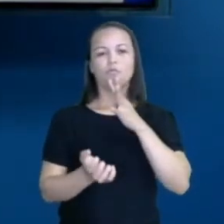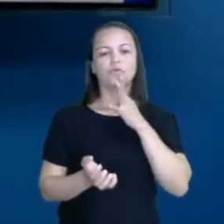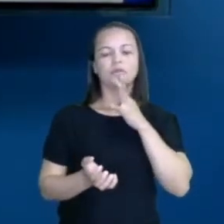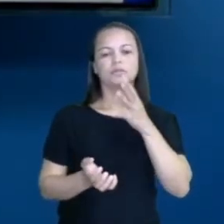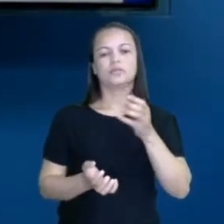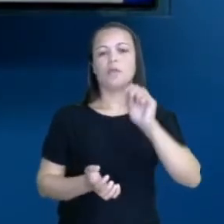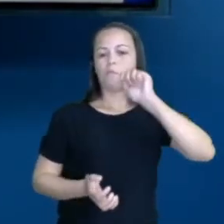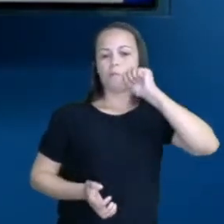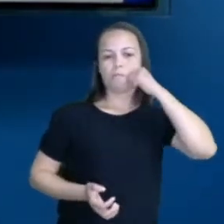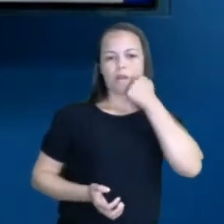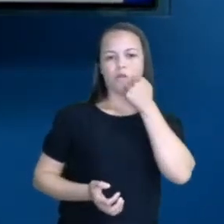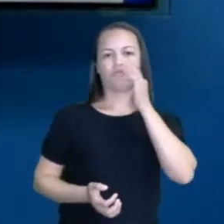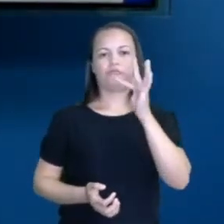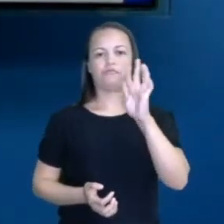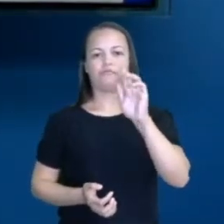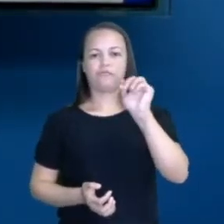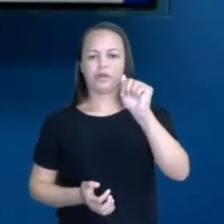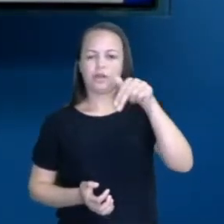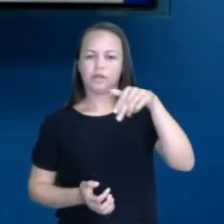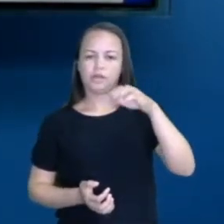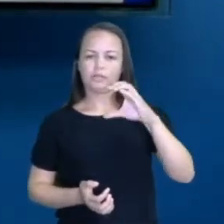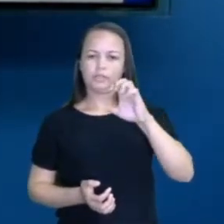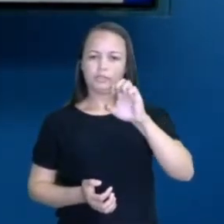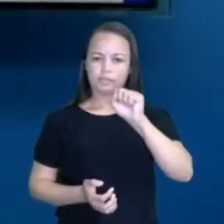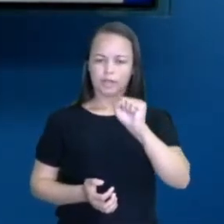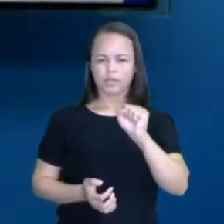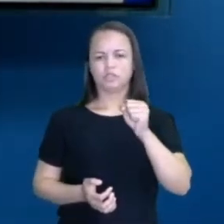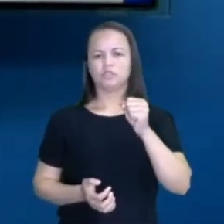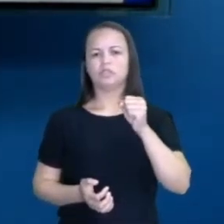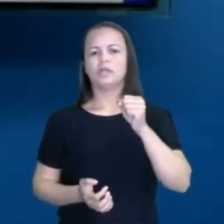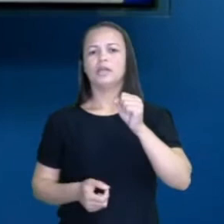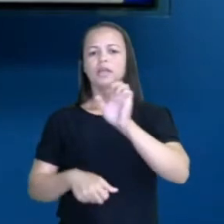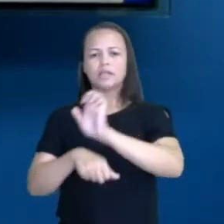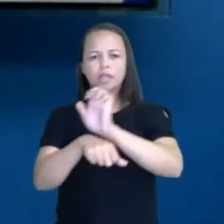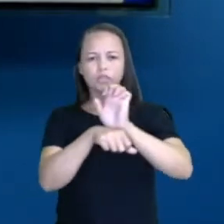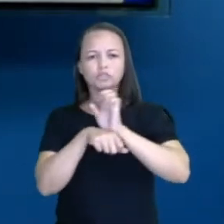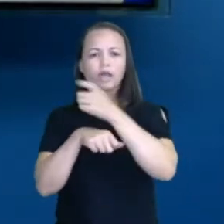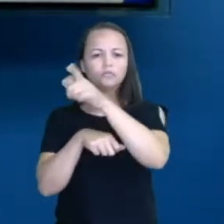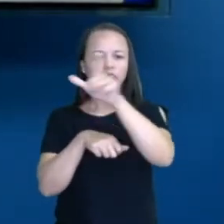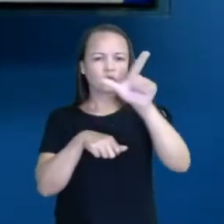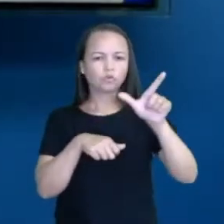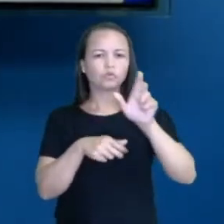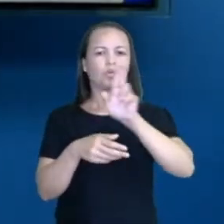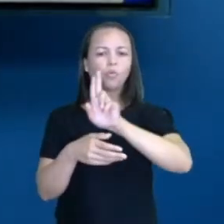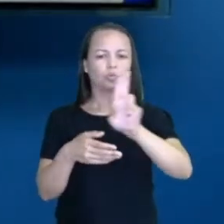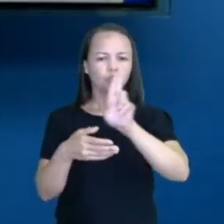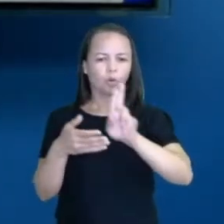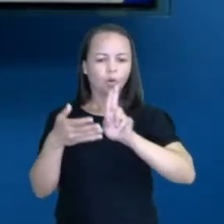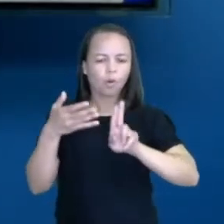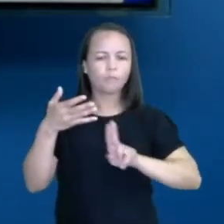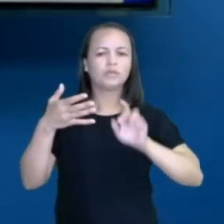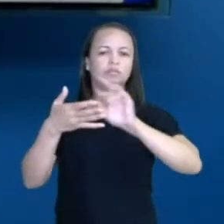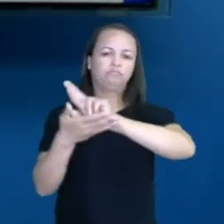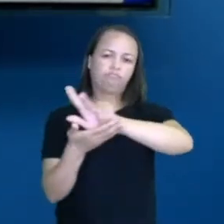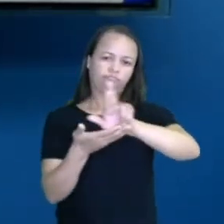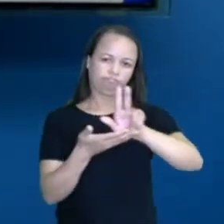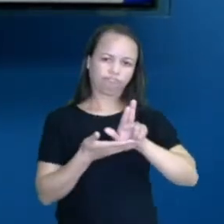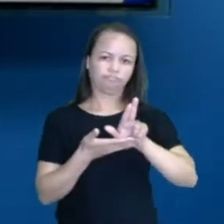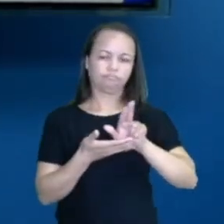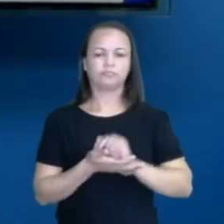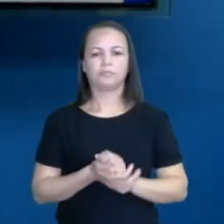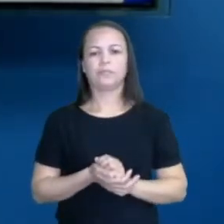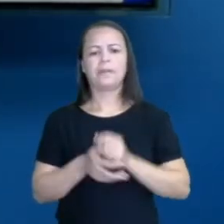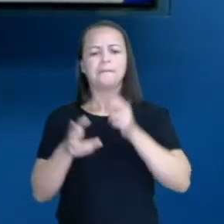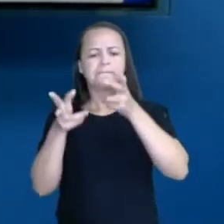em outros estados vai adquirir outro nome: carequinha, pão de sal. Percebam que são o mesmo alimento, mas